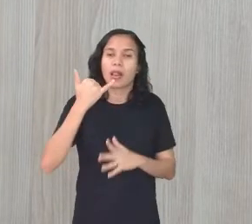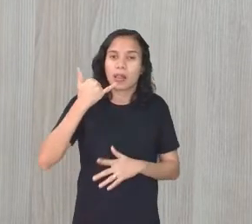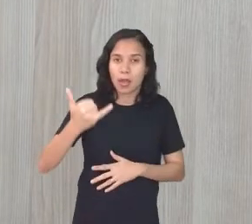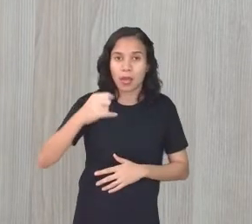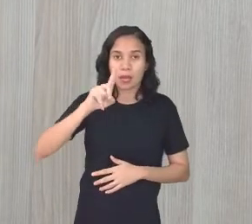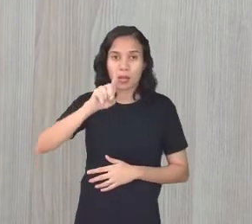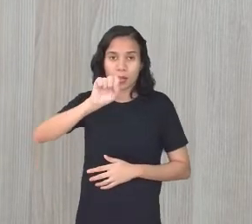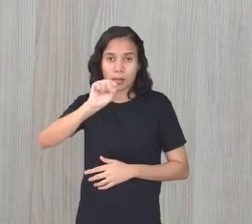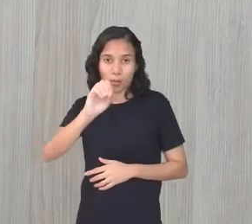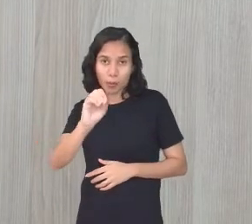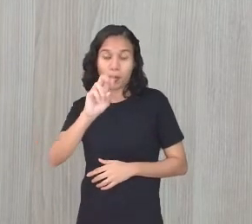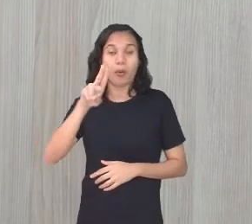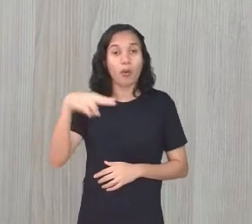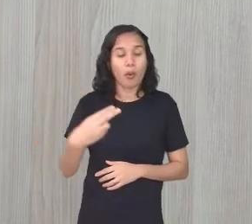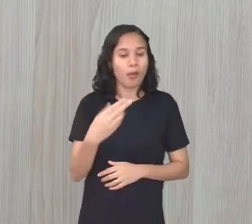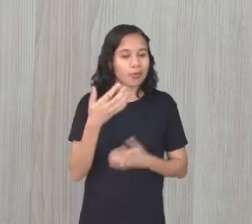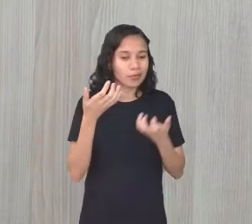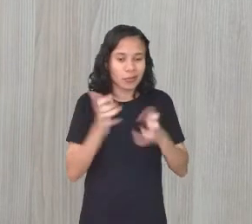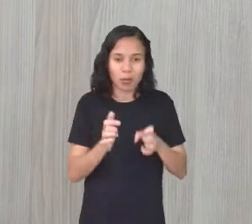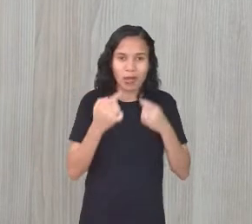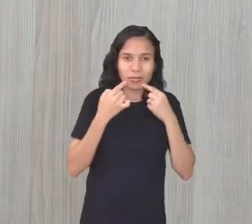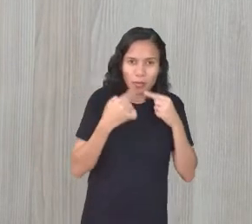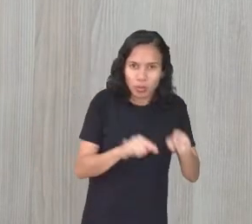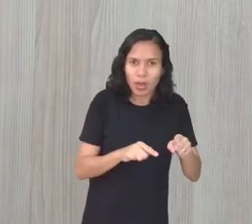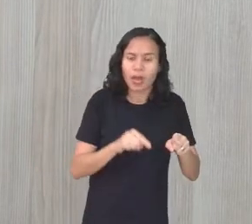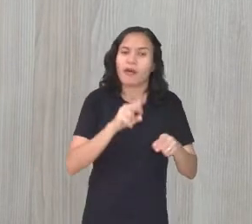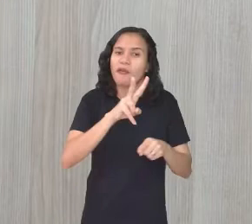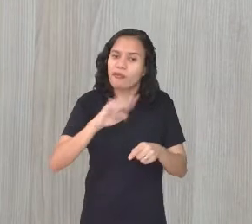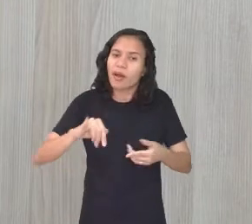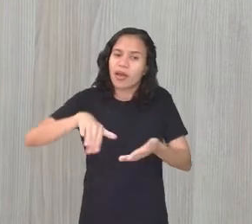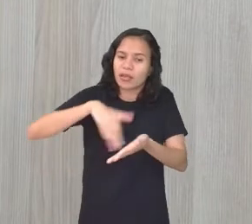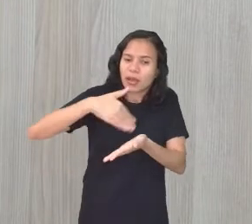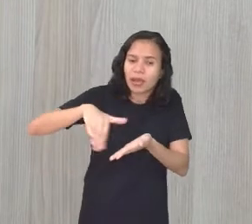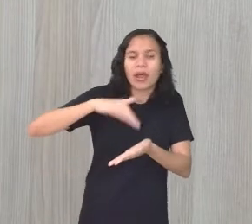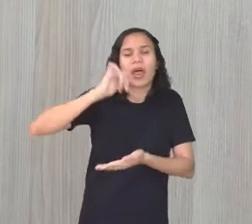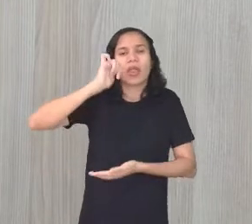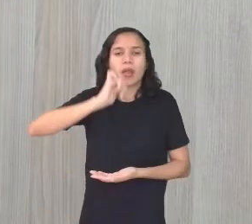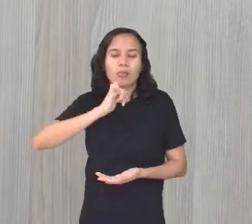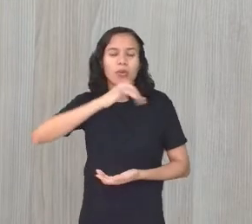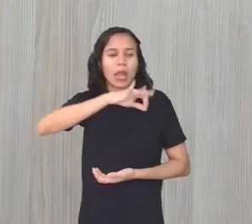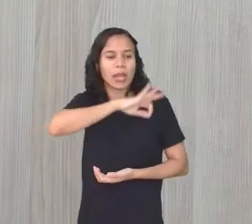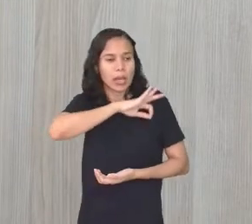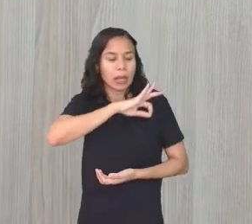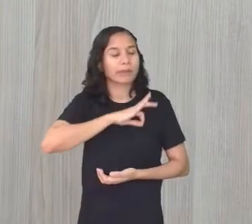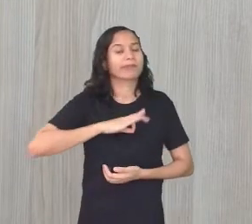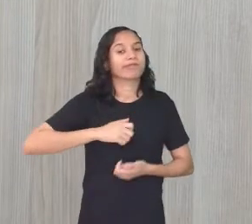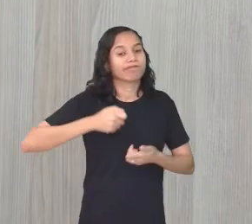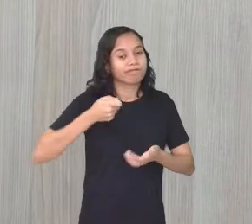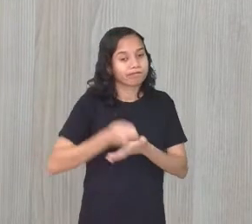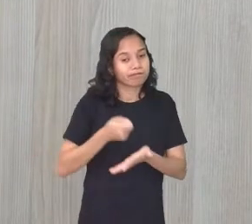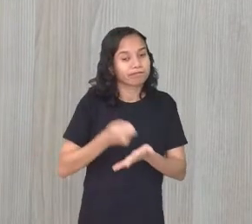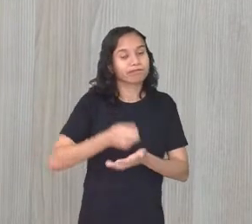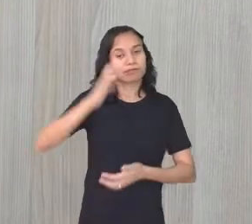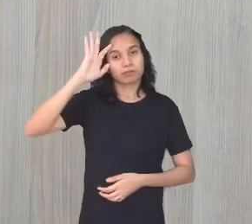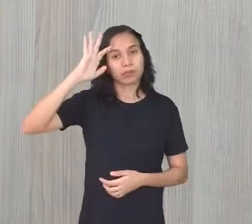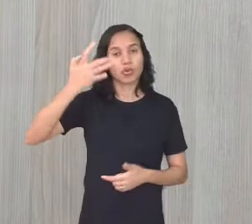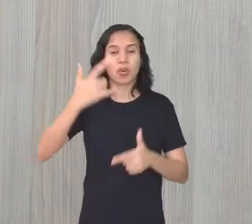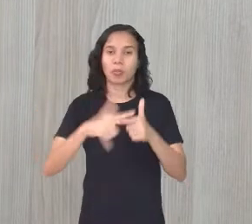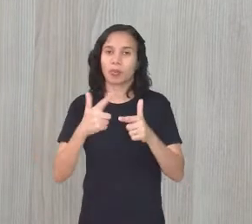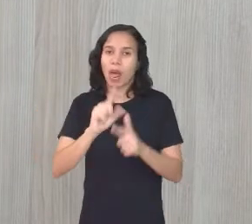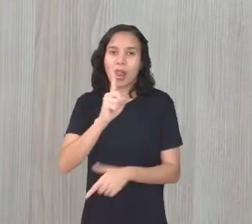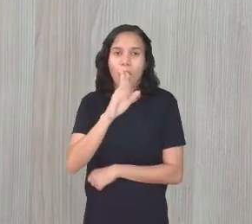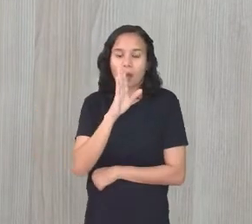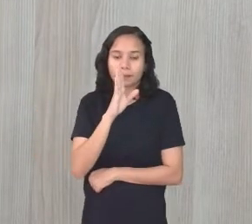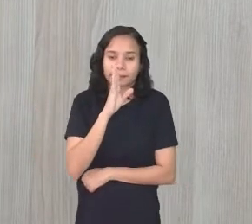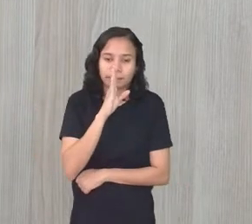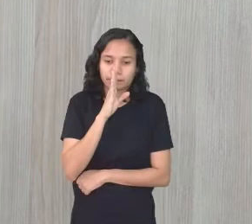180, ou se que não quiser denunciar logo, vá na Secretaria da Mulher, vá tentar resolver o seu problema, não fique